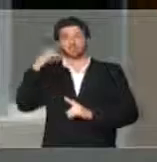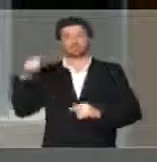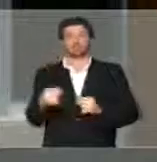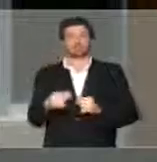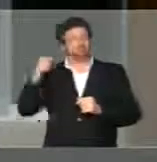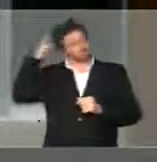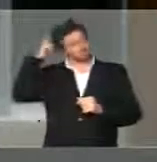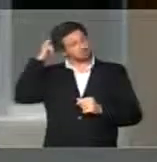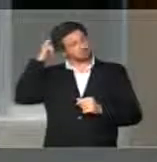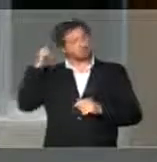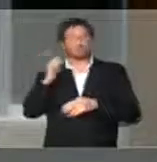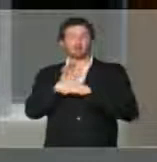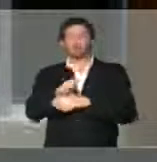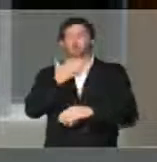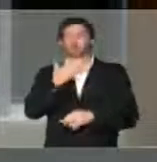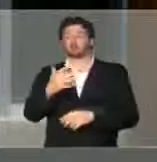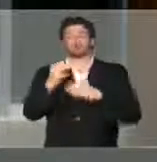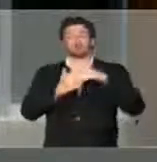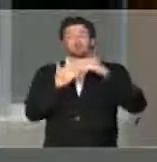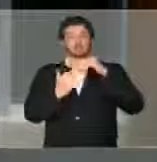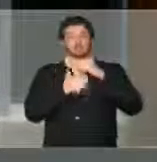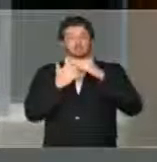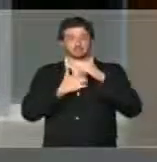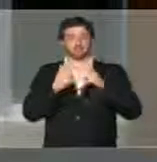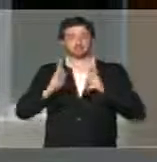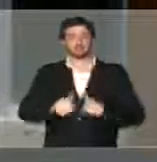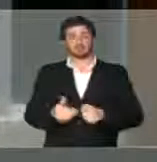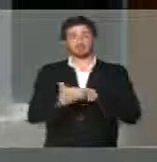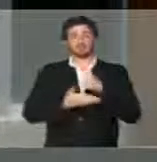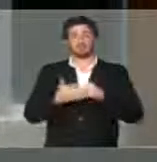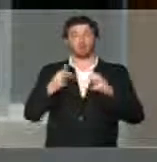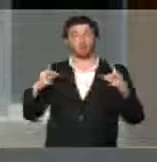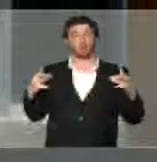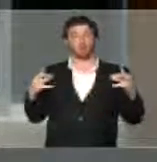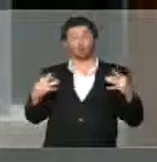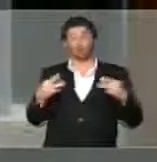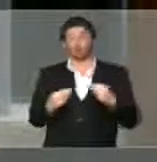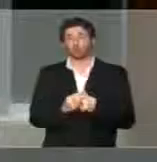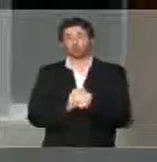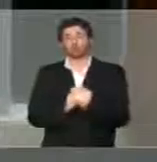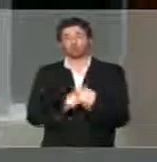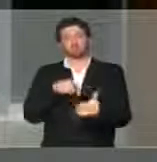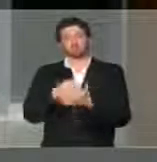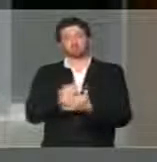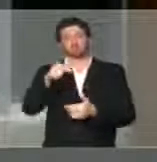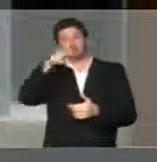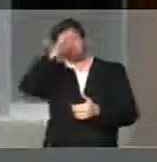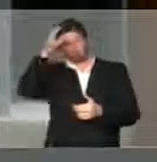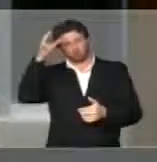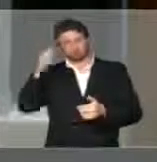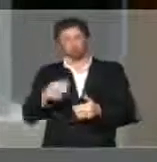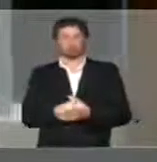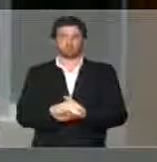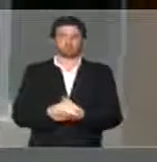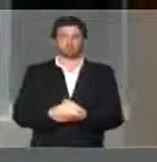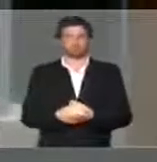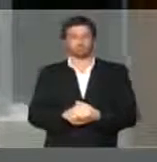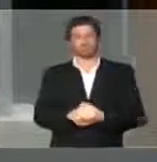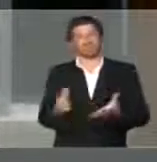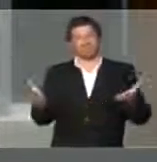elétrica, como subsídio para as empresas de saneamento básico, tudo isso sendo pago pelo consumidor de energia elétrica